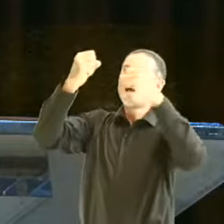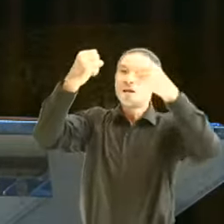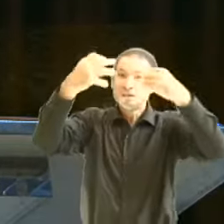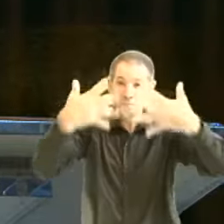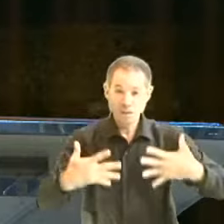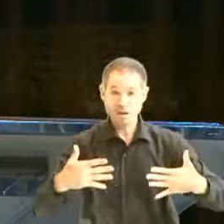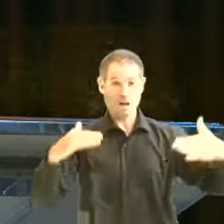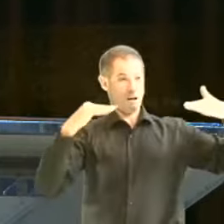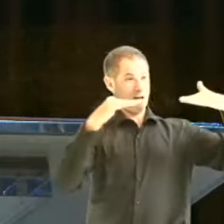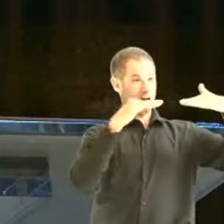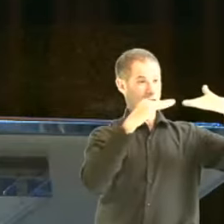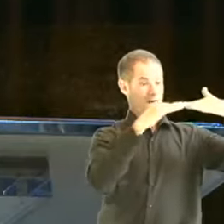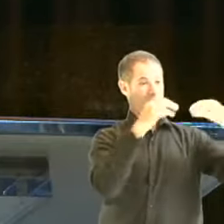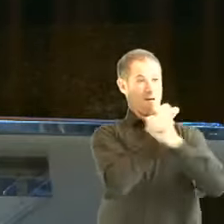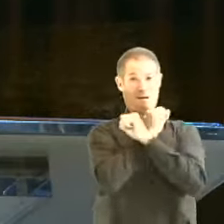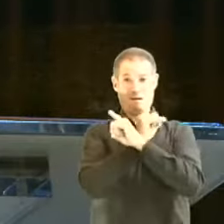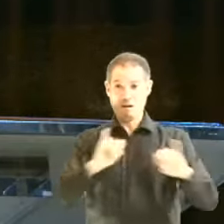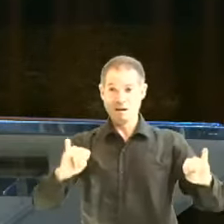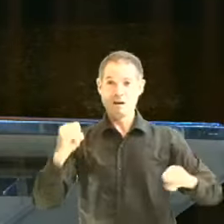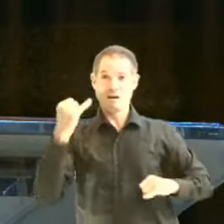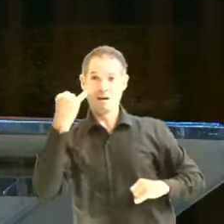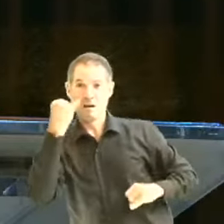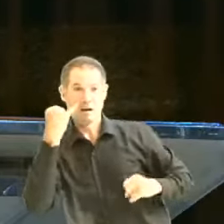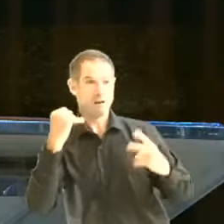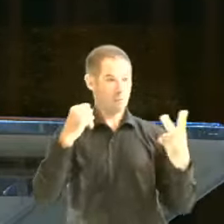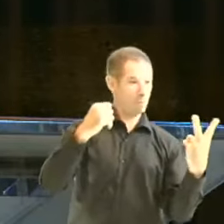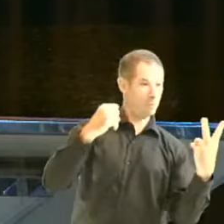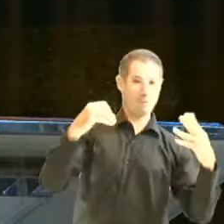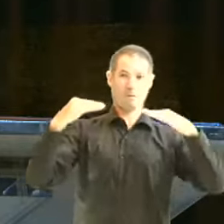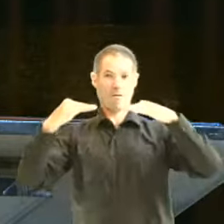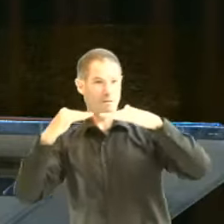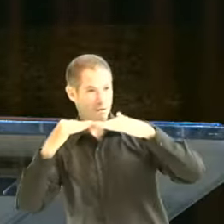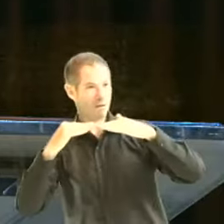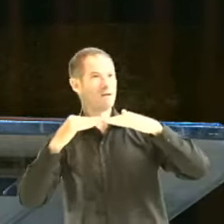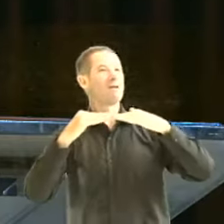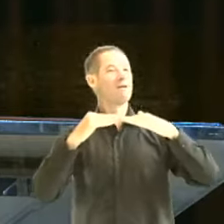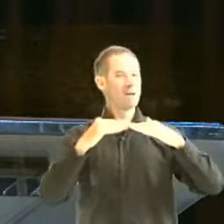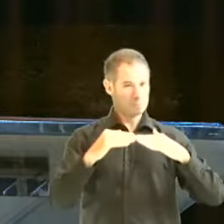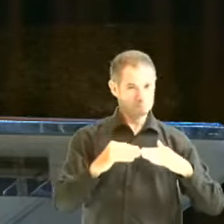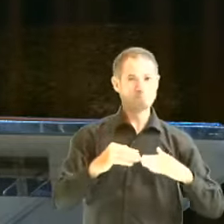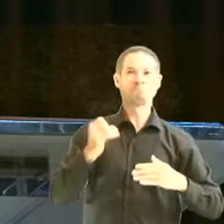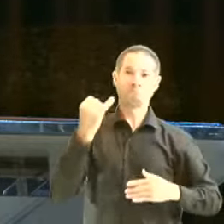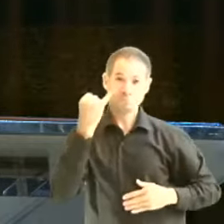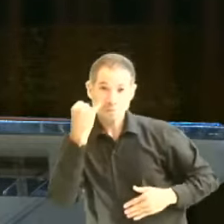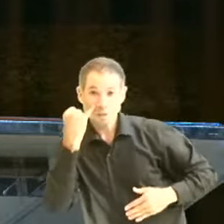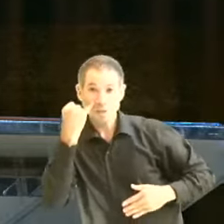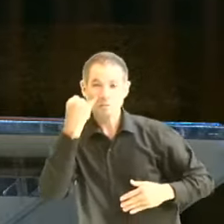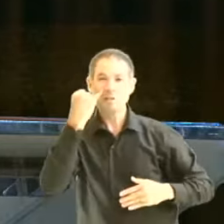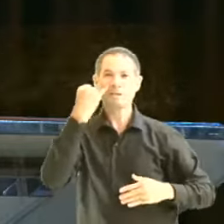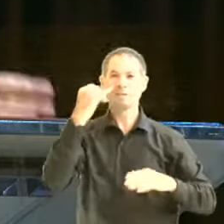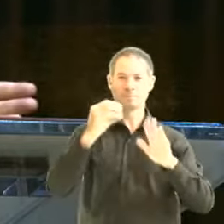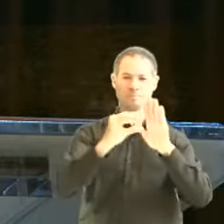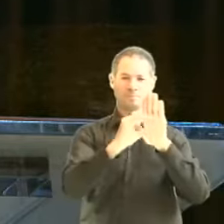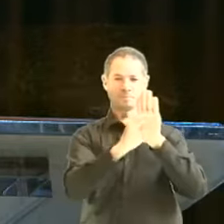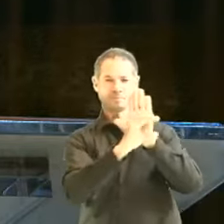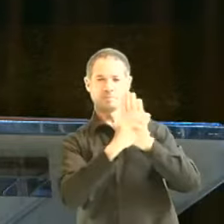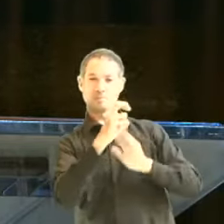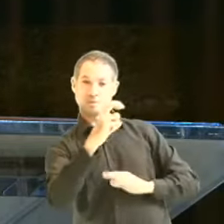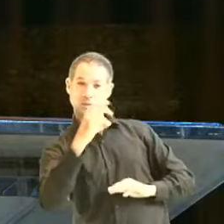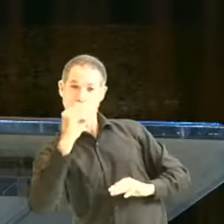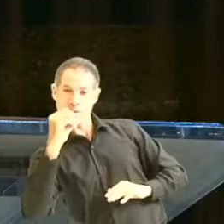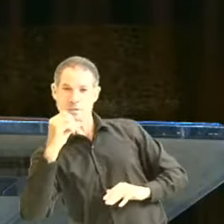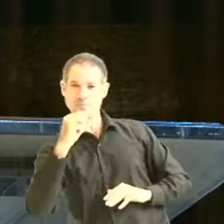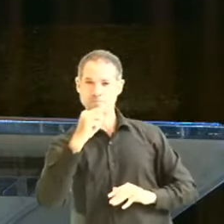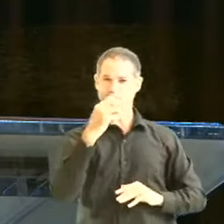Bíblia, a gente pode entender o que estava na mente do profeta. E Jeremias vai dizer assim, capítulo 50,